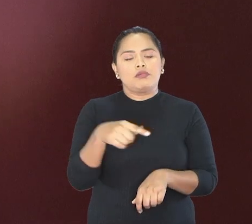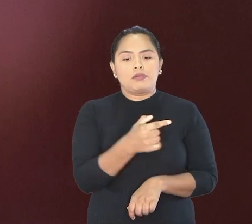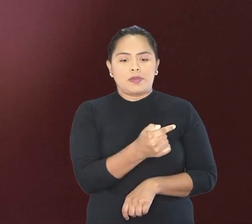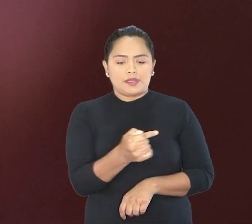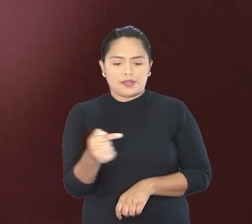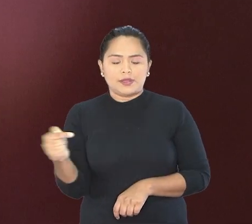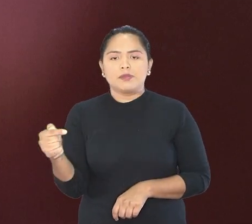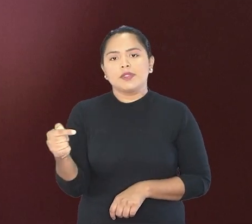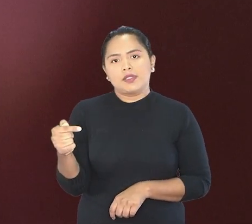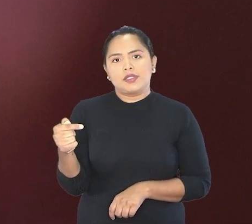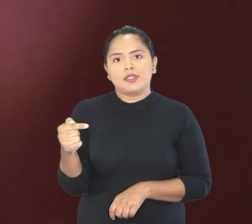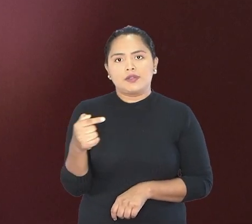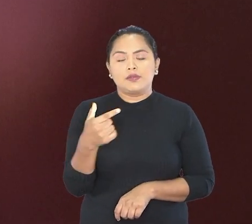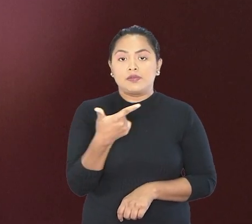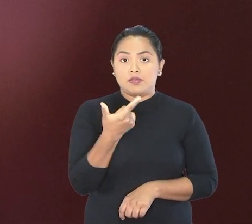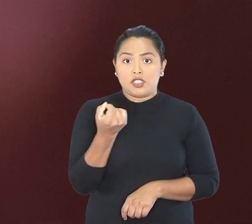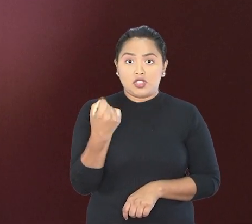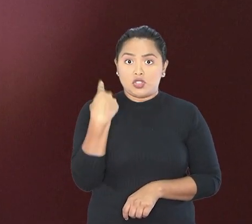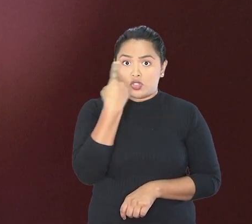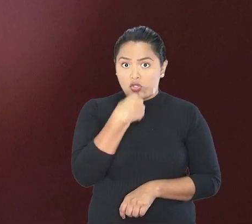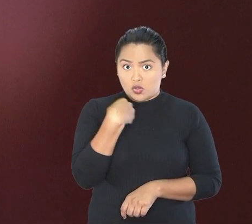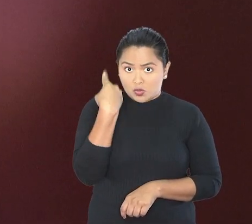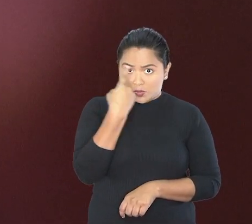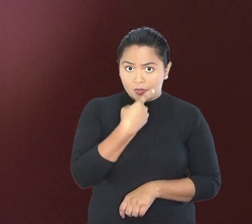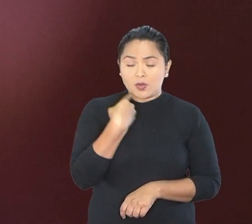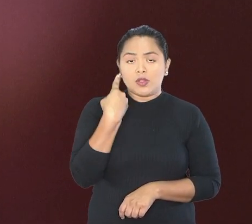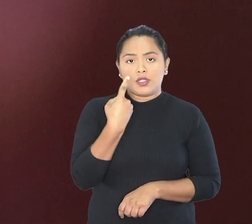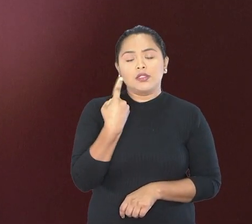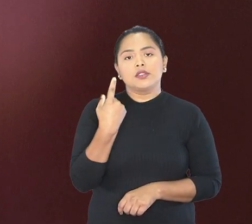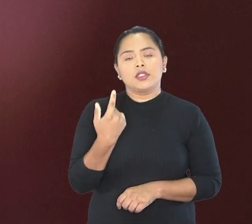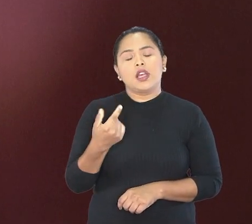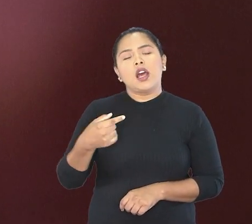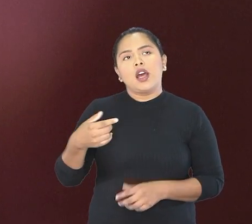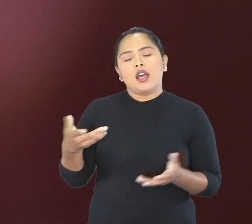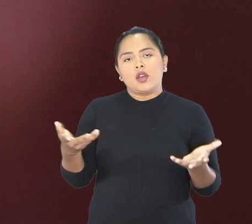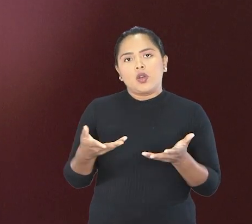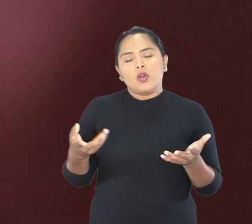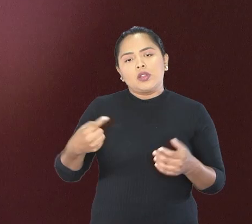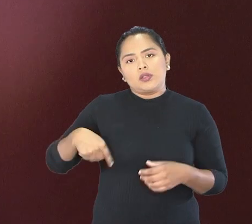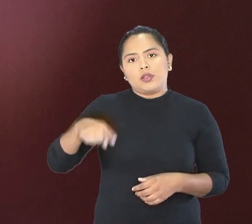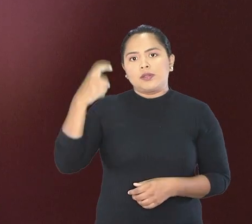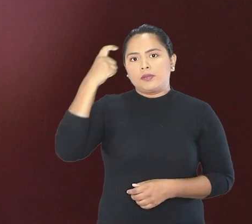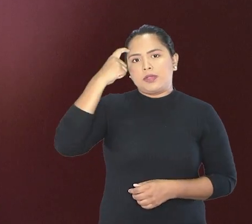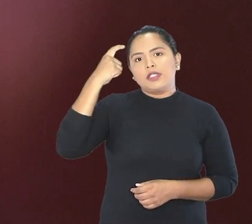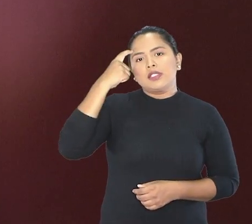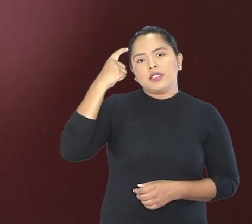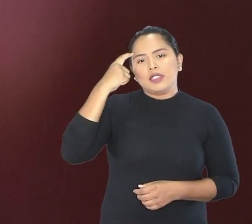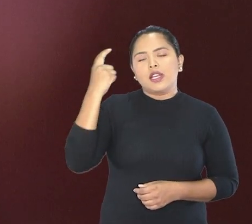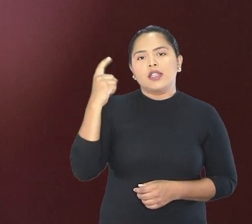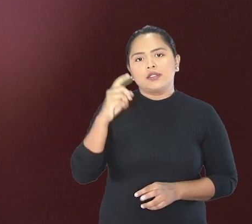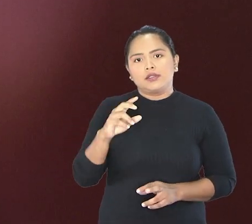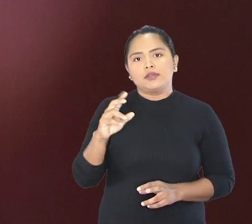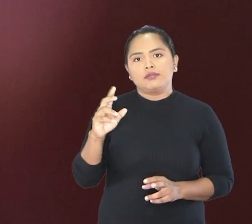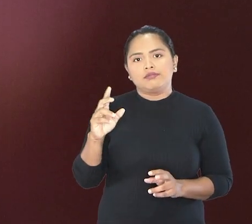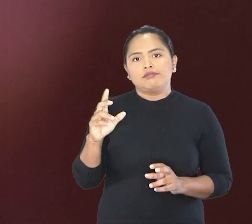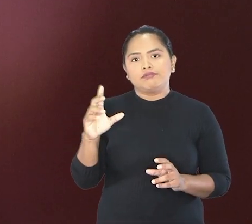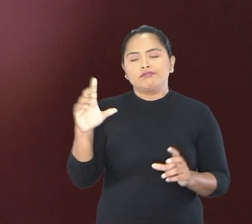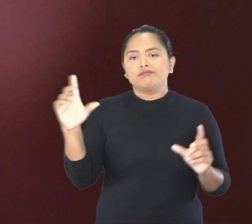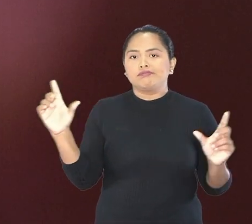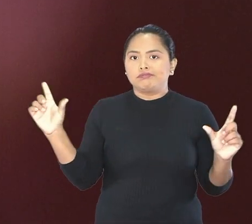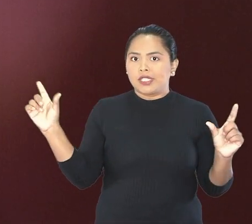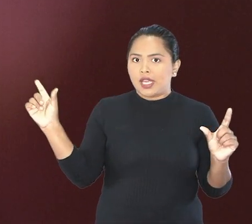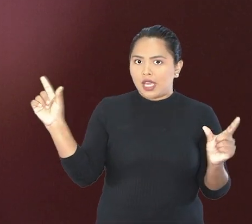curso, 20 horas, né, um período. E a gente está aí trabalhando agora, descondensando essa carga horária para uma